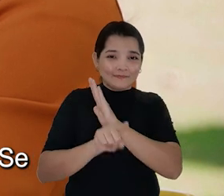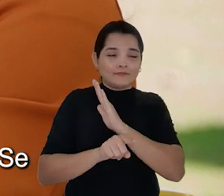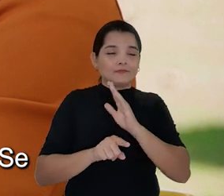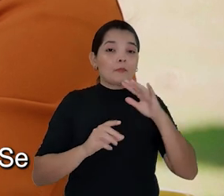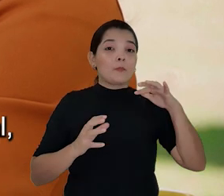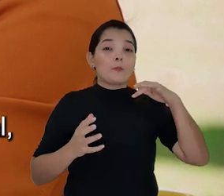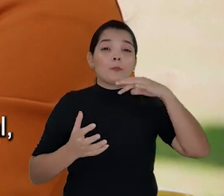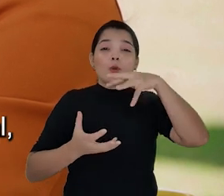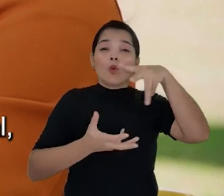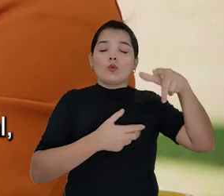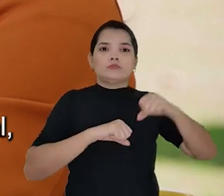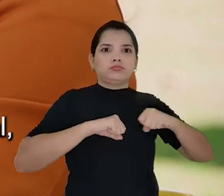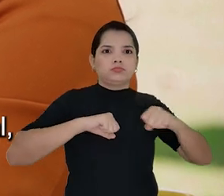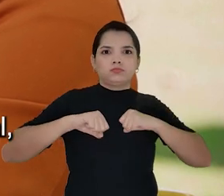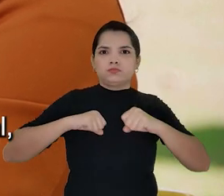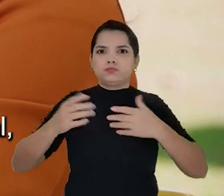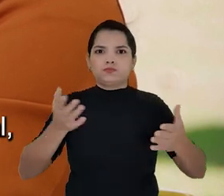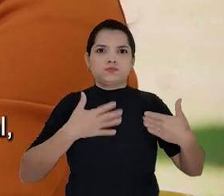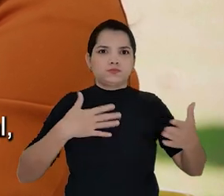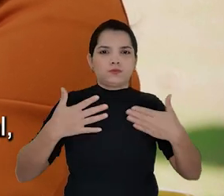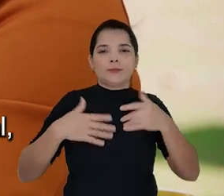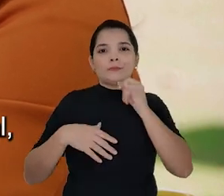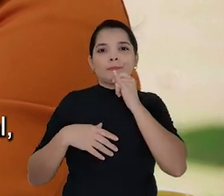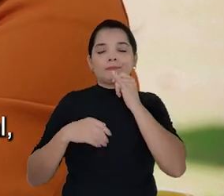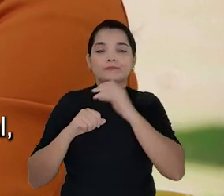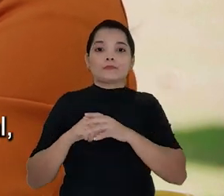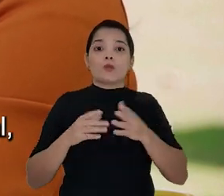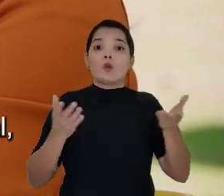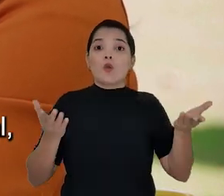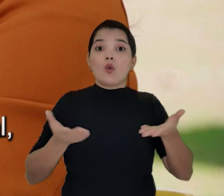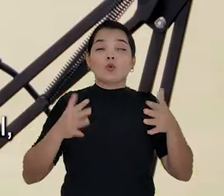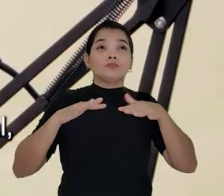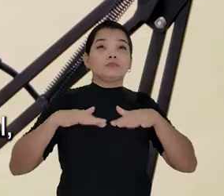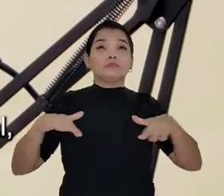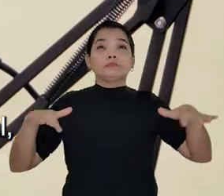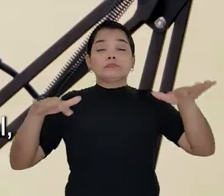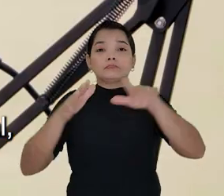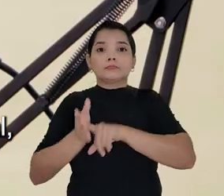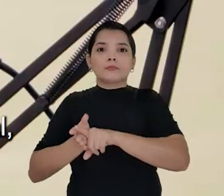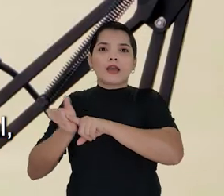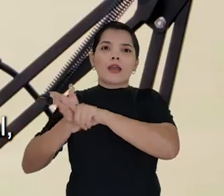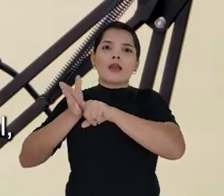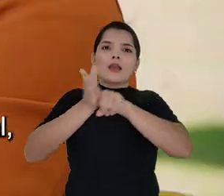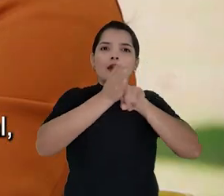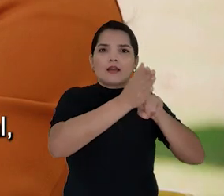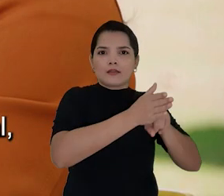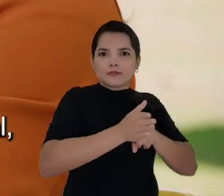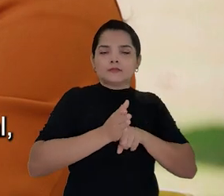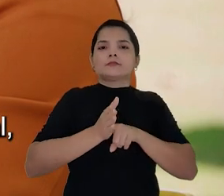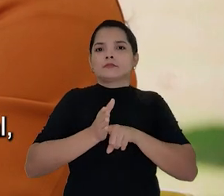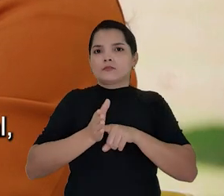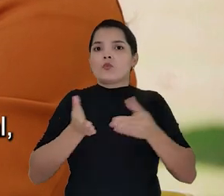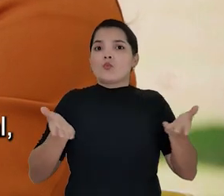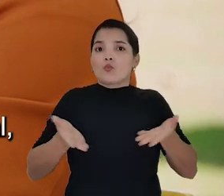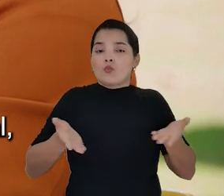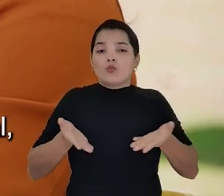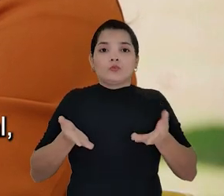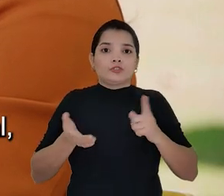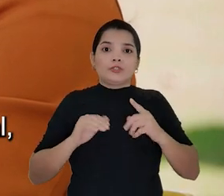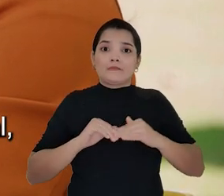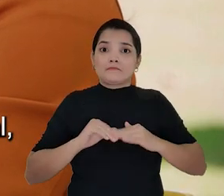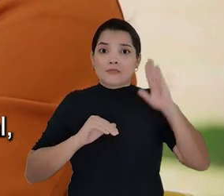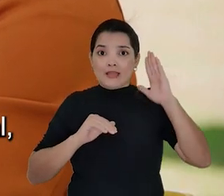debatido né se a gente olhar por exemplo a exploração espacial né hoje você tem mais